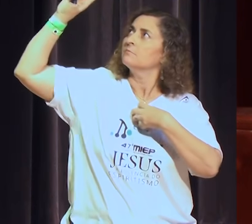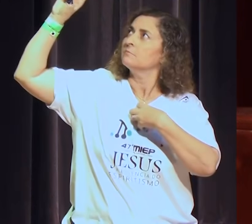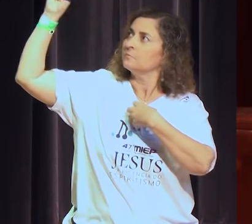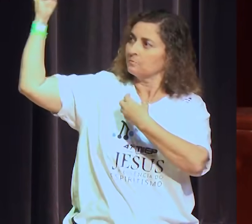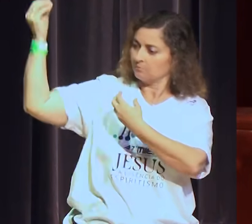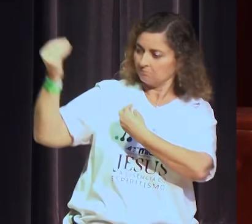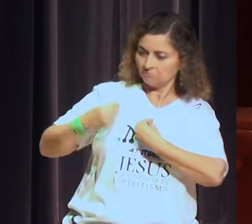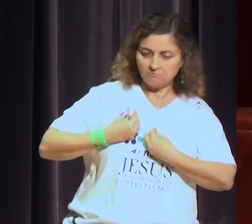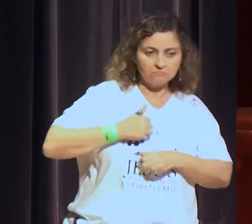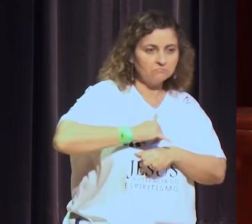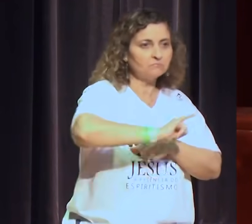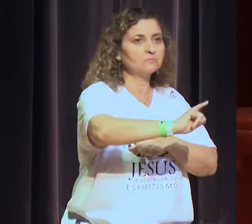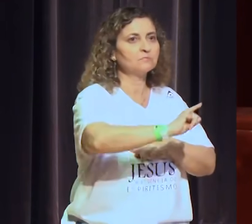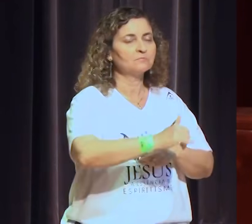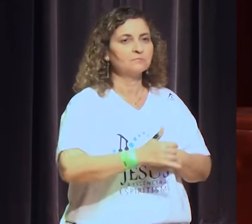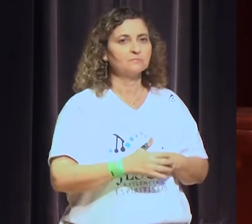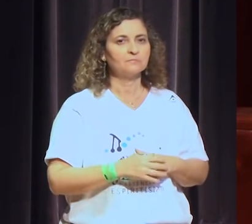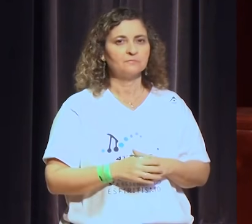Acordei com isso hoje.